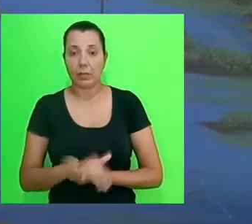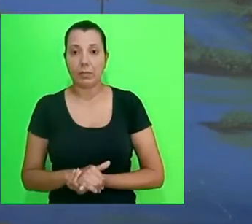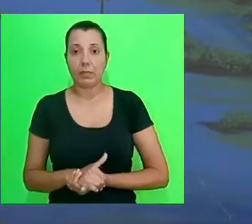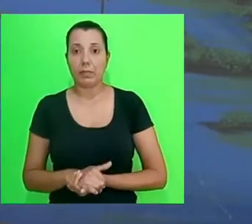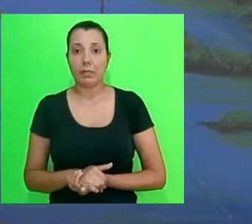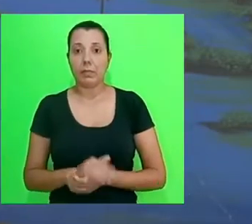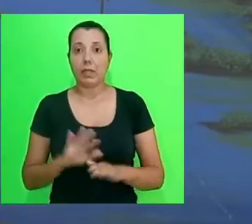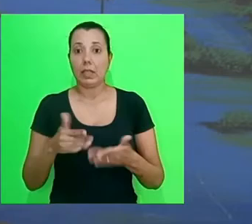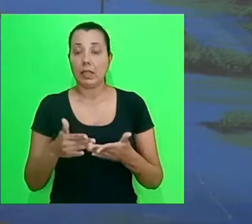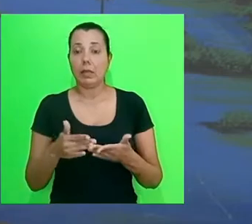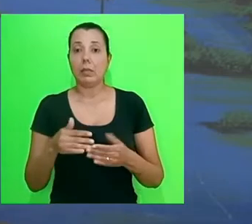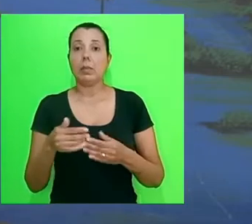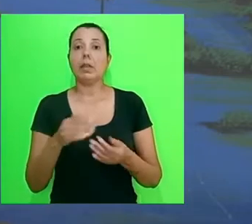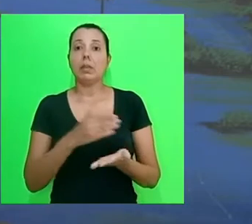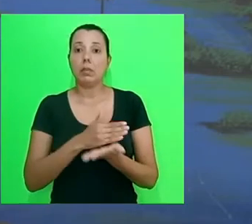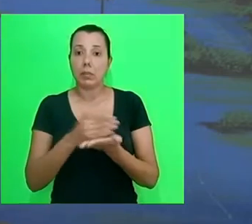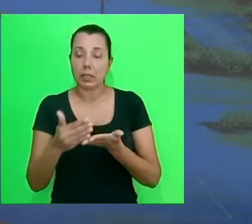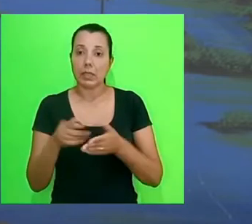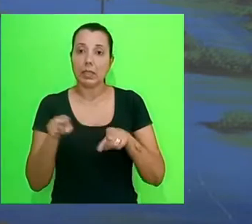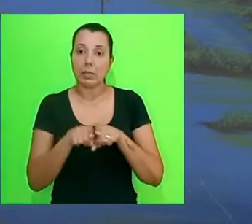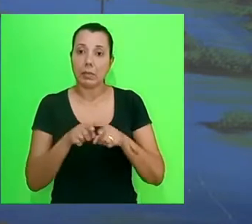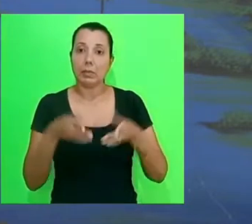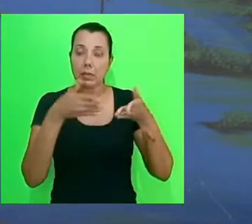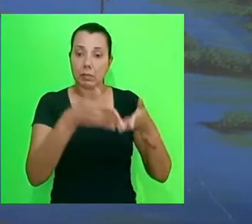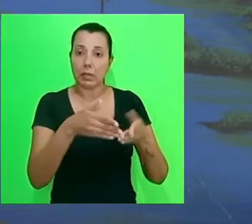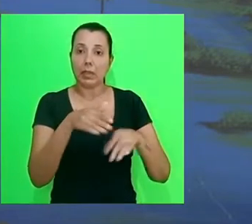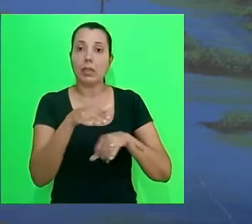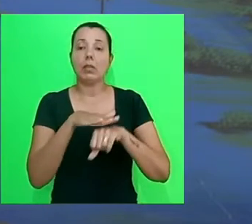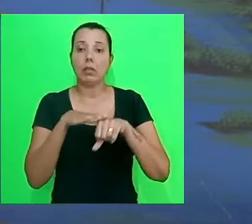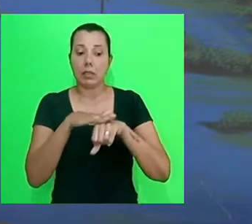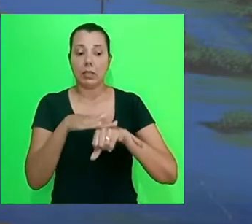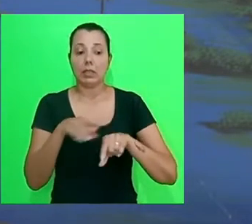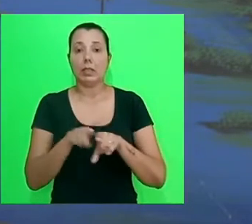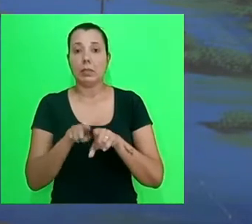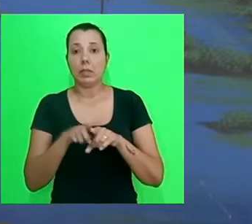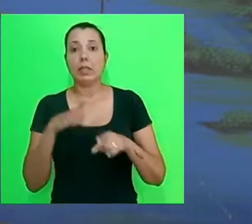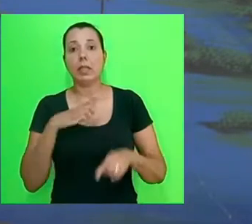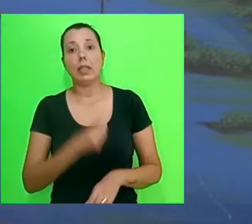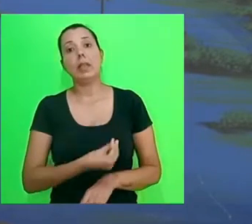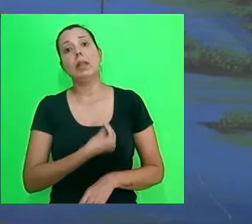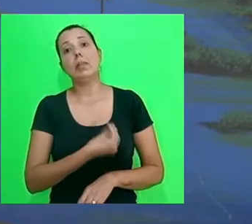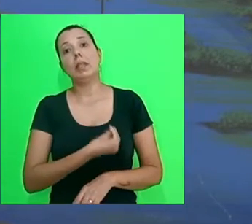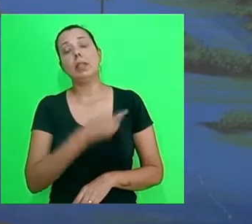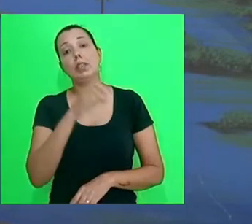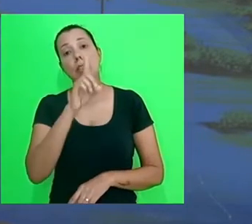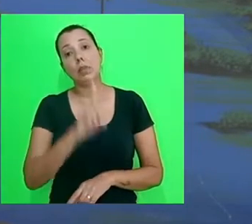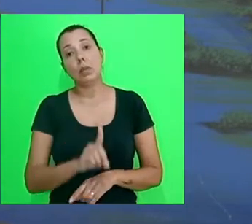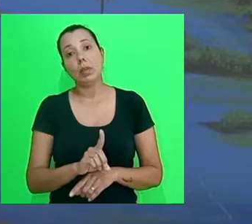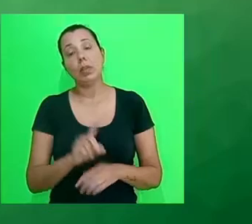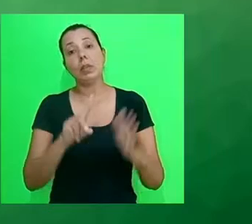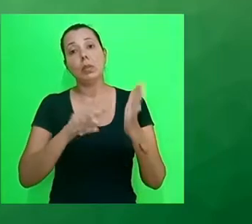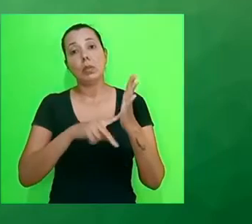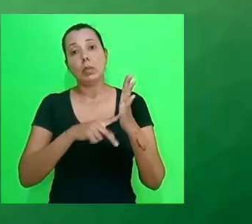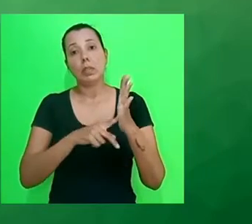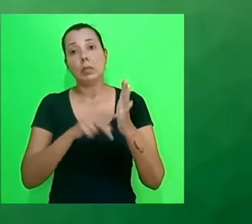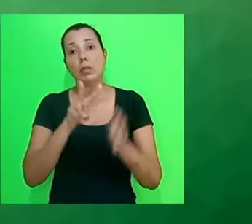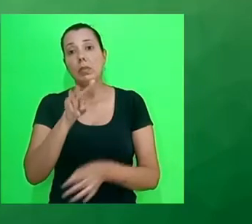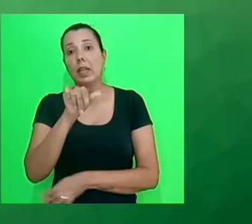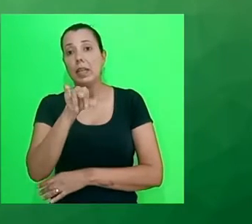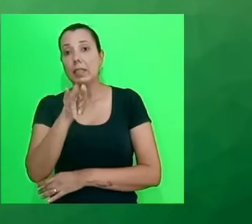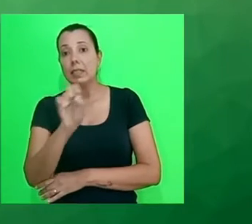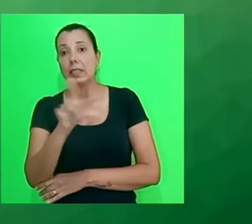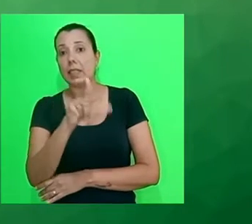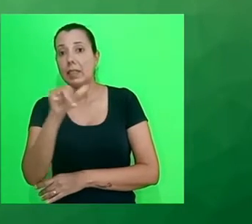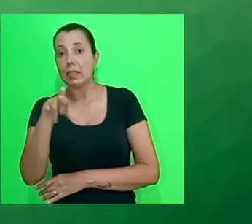conversar e participar também dessa conversa, a gente tem a presença das diretoras do Simpro, que é a Valesca Leão e a Elineide Rodrigues.